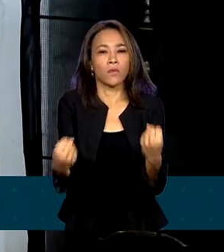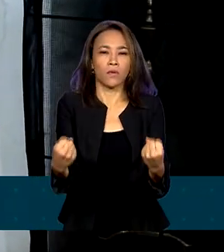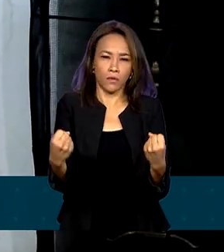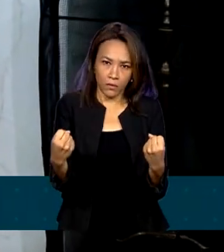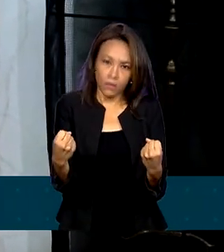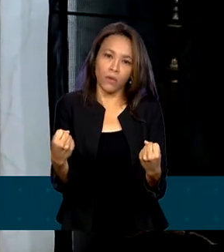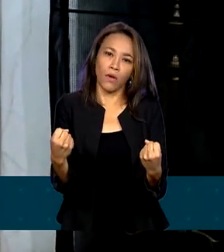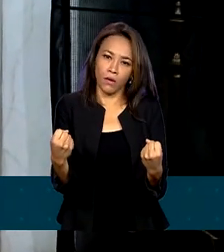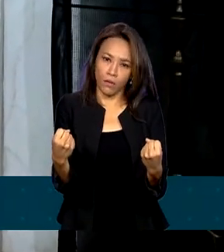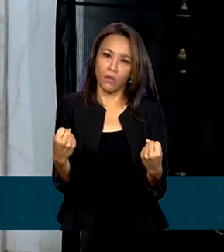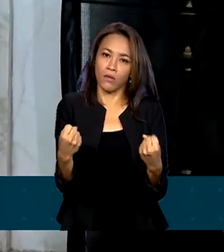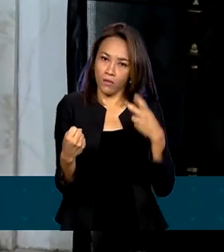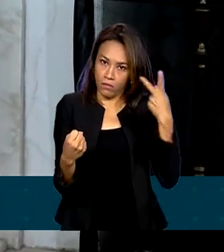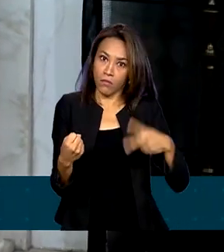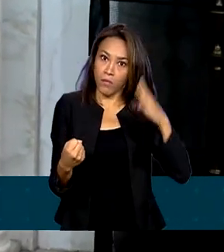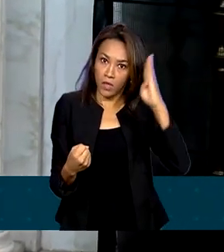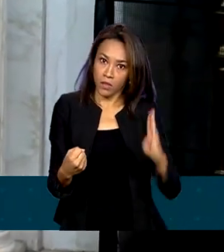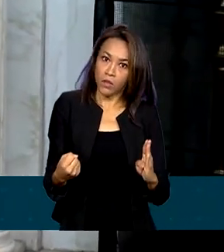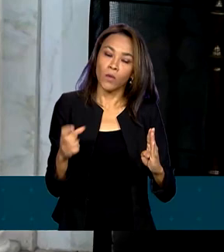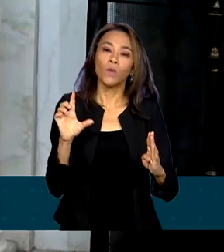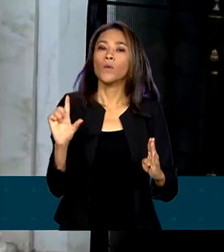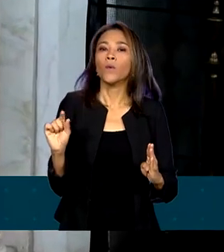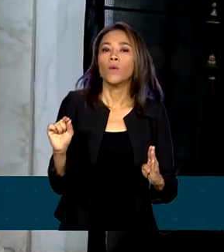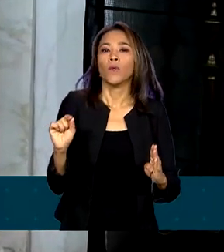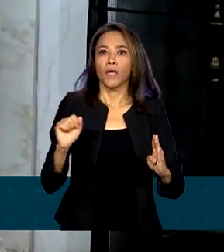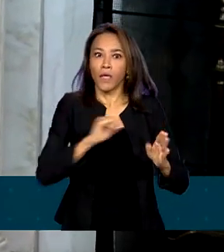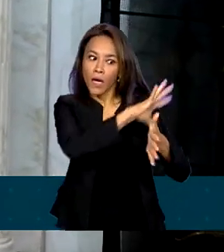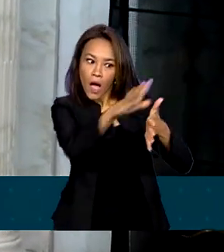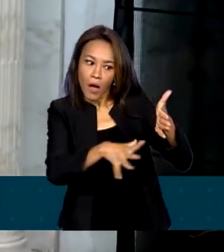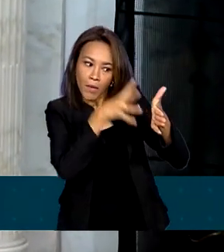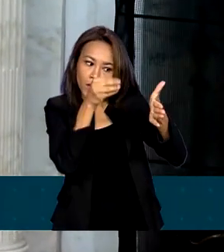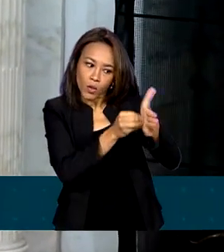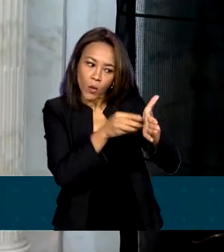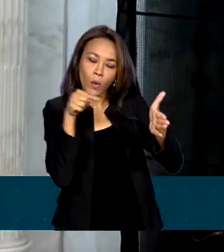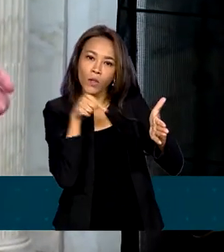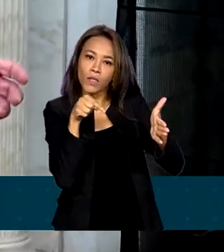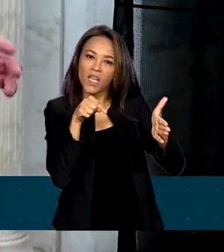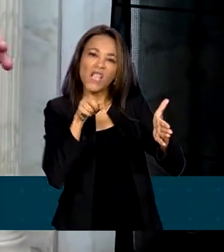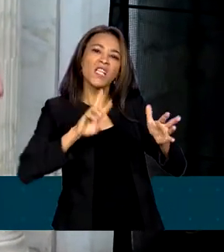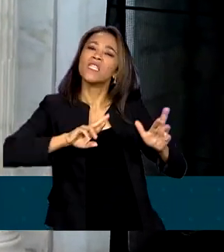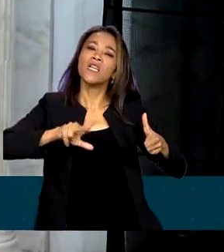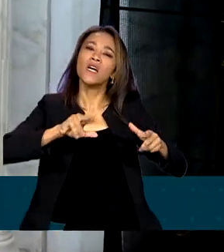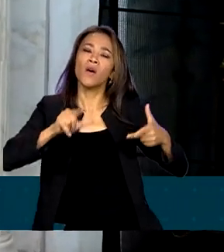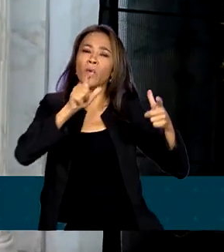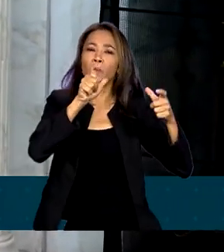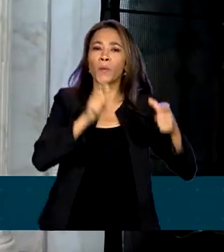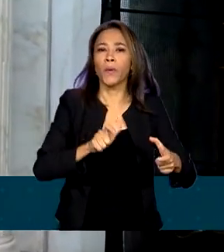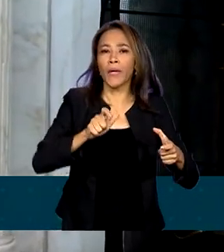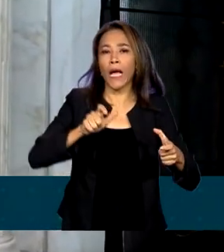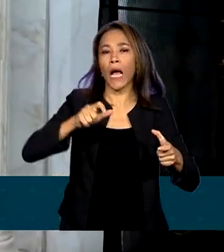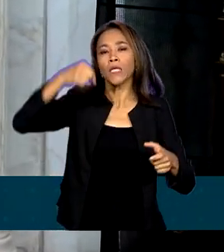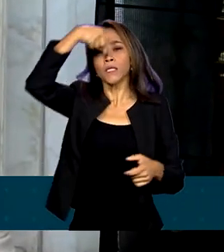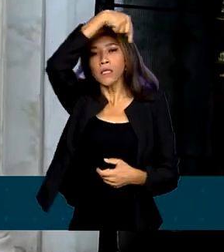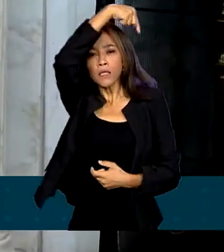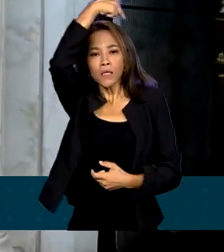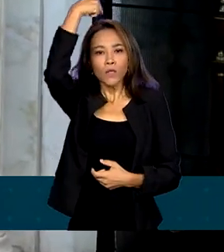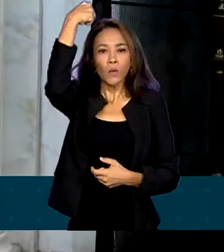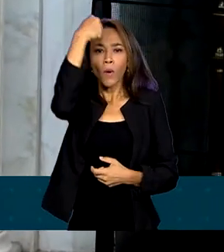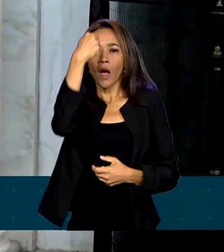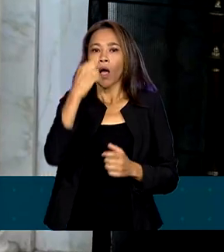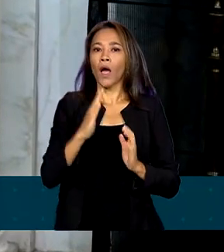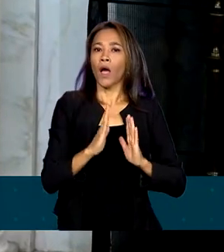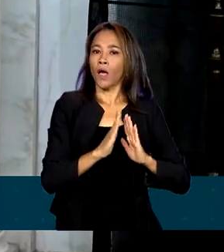We will take all the endeavors para transformar a Amazônia to transform the Amazon. Não um santuário da humanidade. Not a shrine for